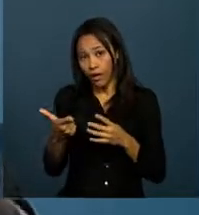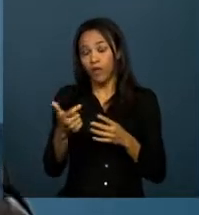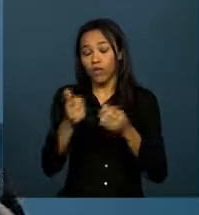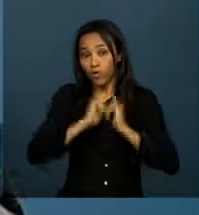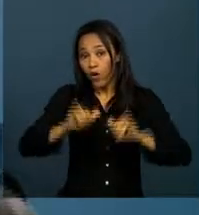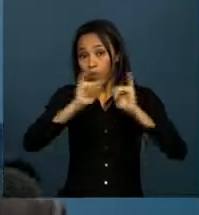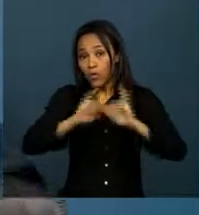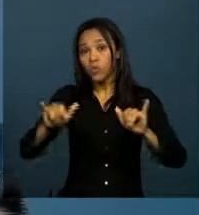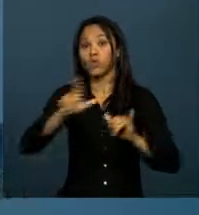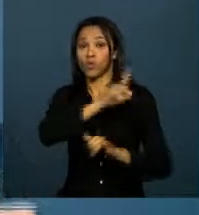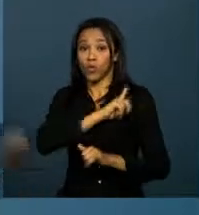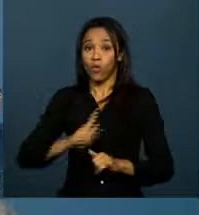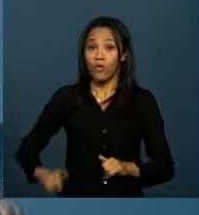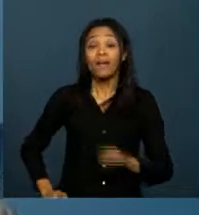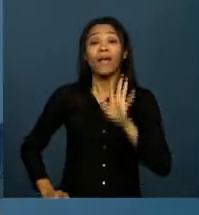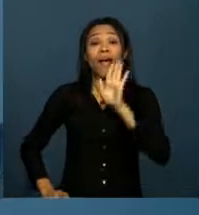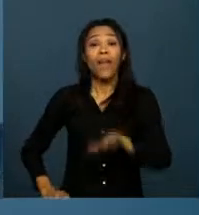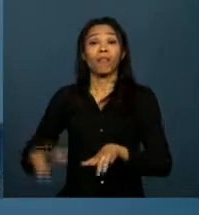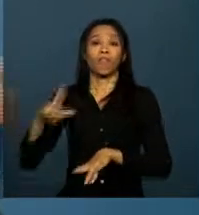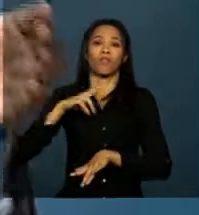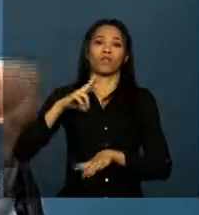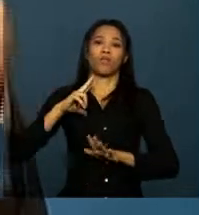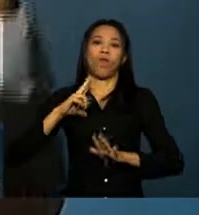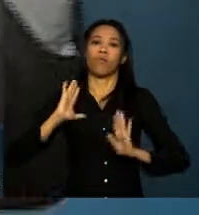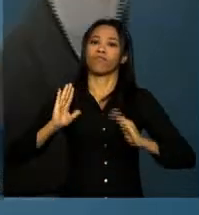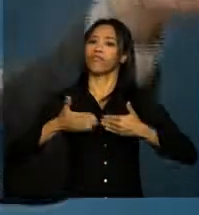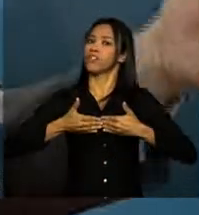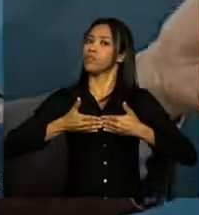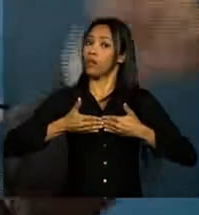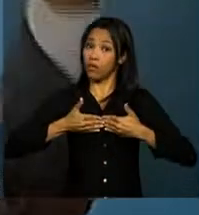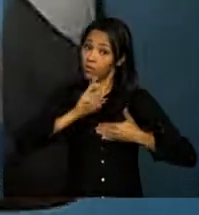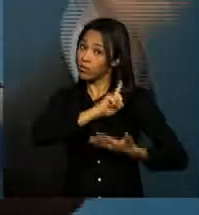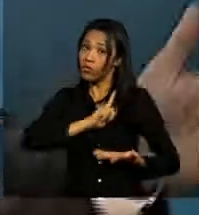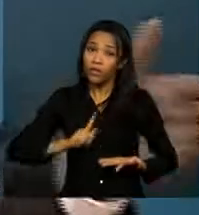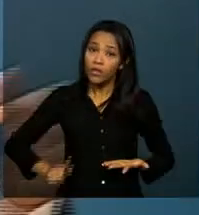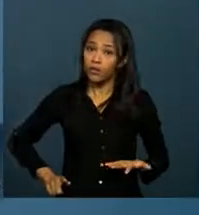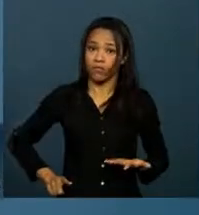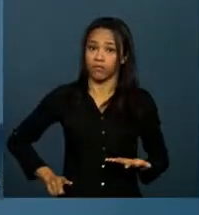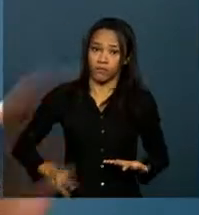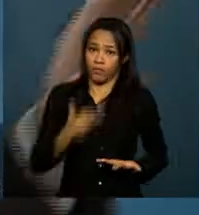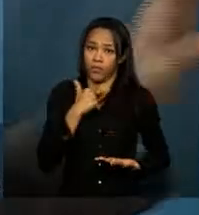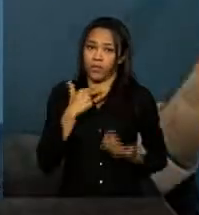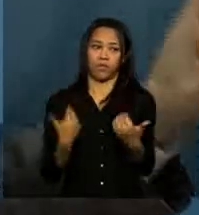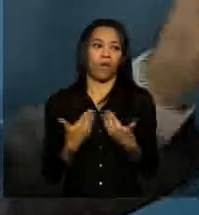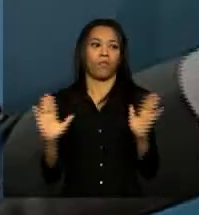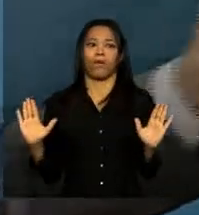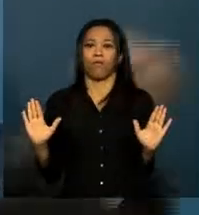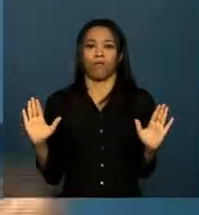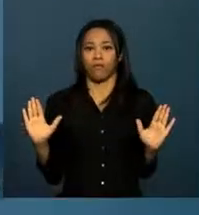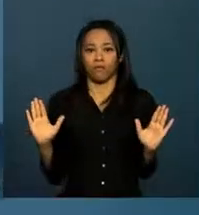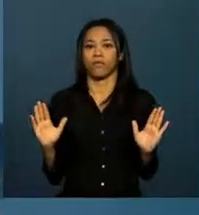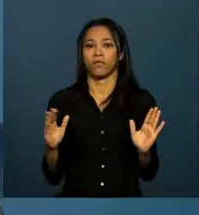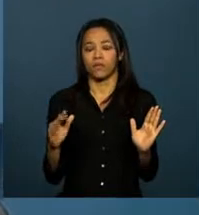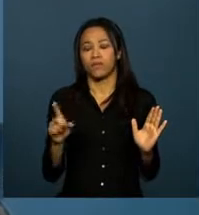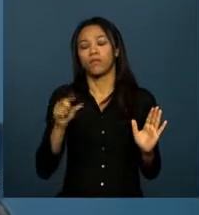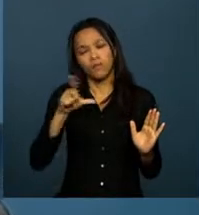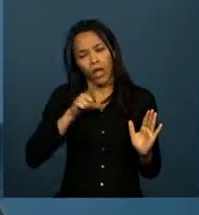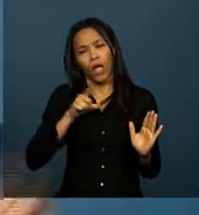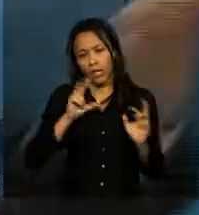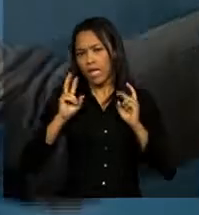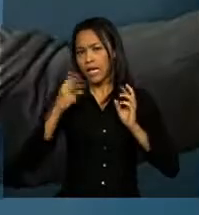muitas vezes são dados pessoais que os governos têm, alguns submetidos a sigilo legal, sigilo constitucional. Então, isso está devidamente